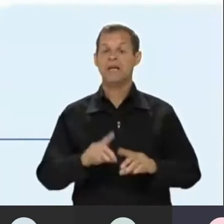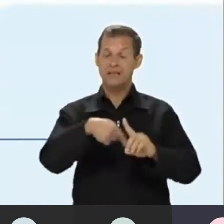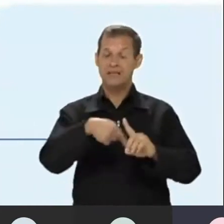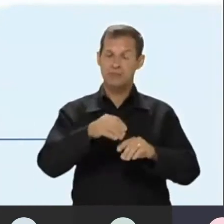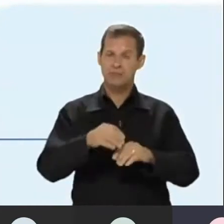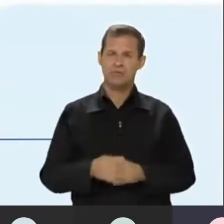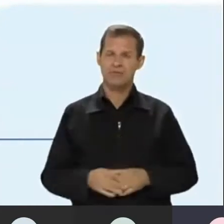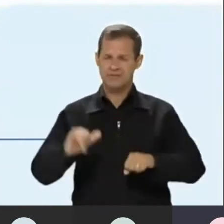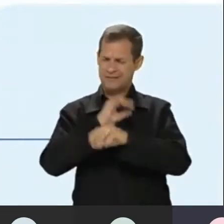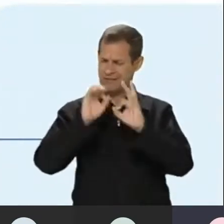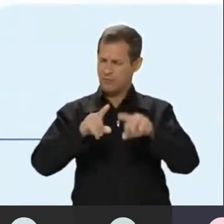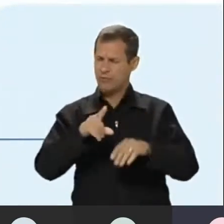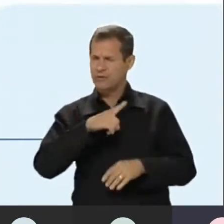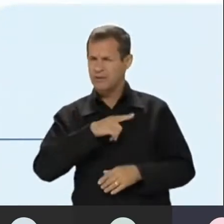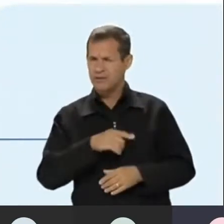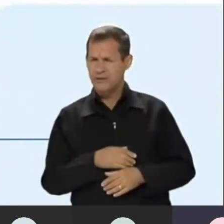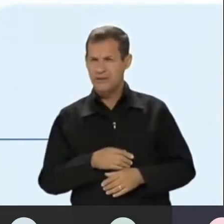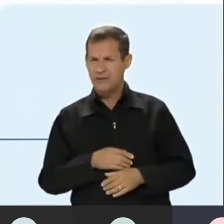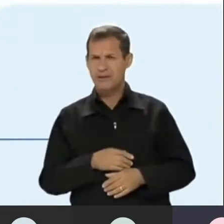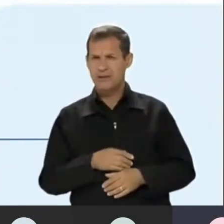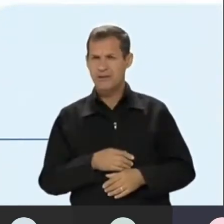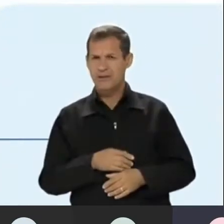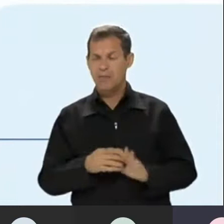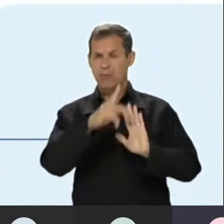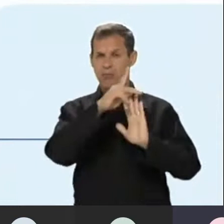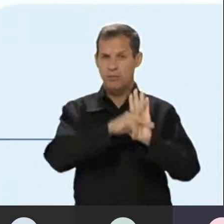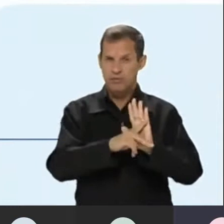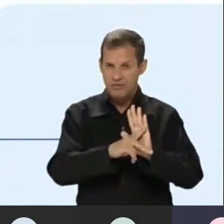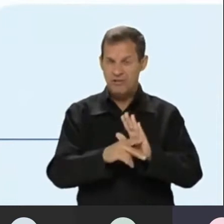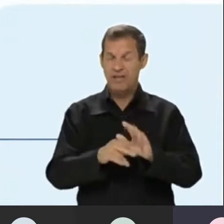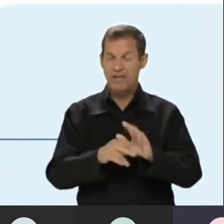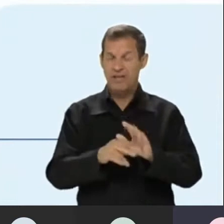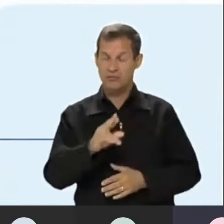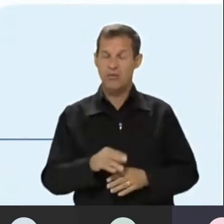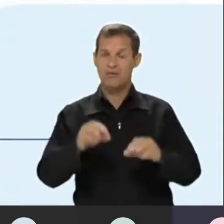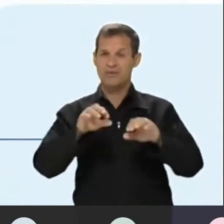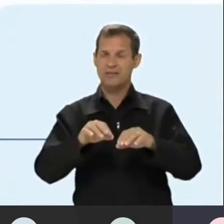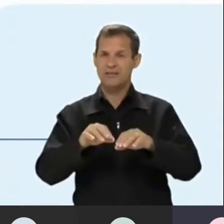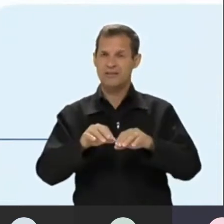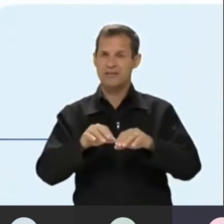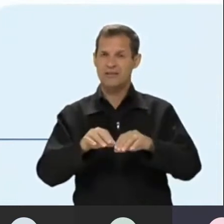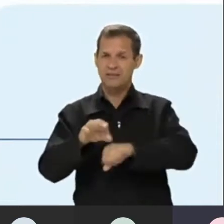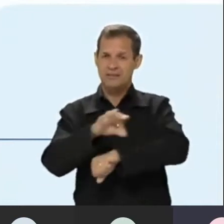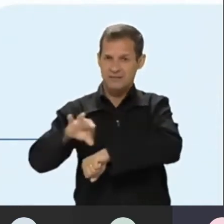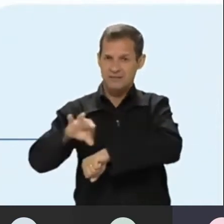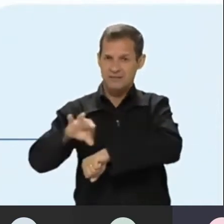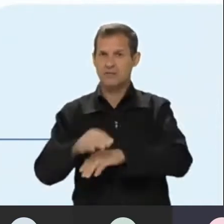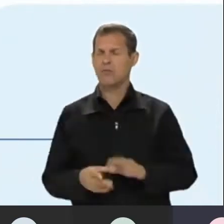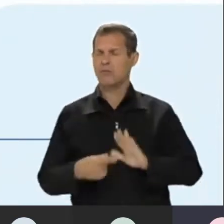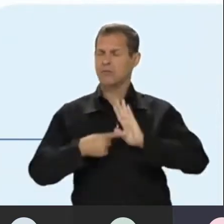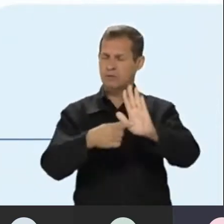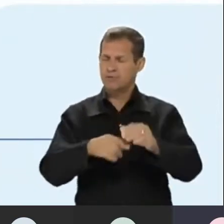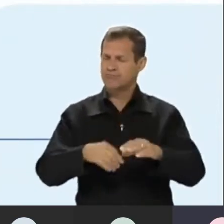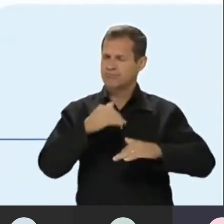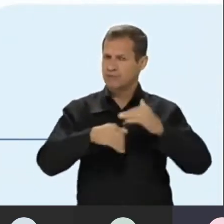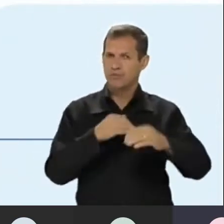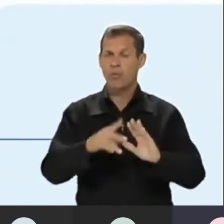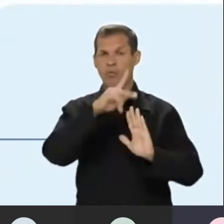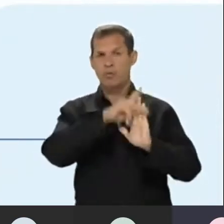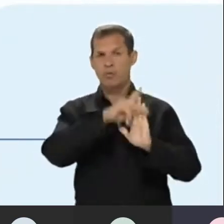Então, após definidas as estratégias, você deve propor e esboçar as soluções arquitetônicas. Para essas